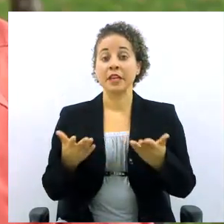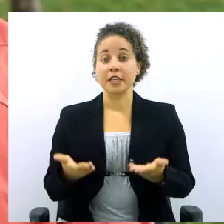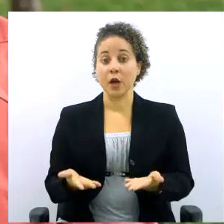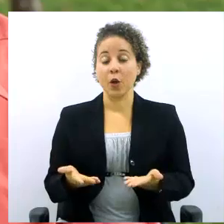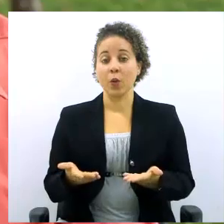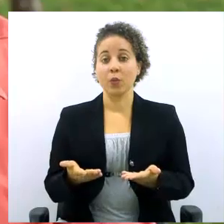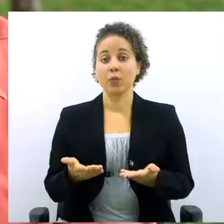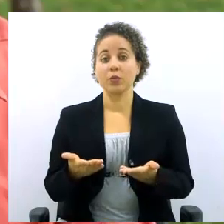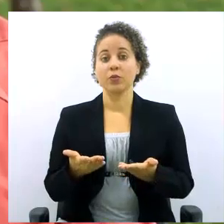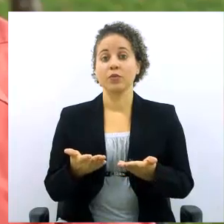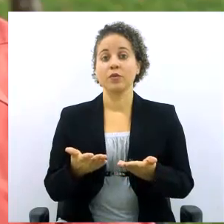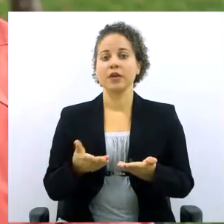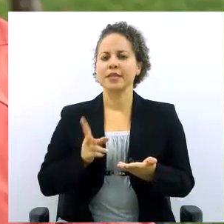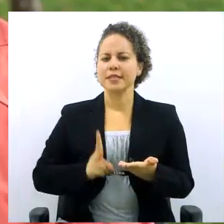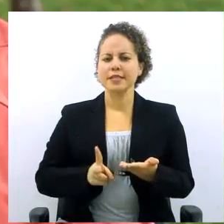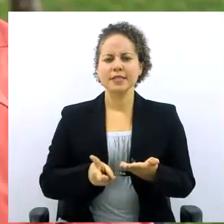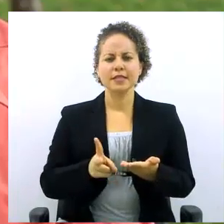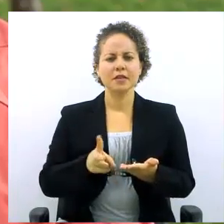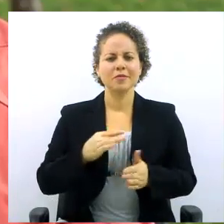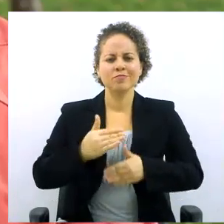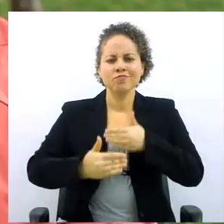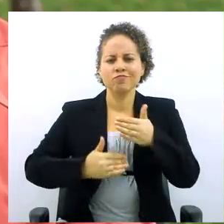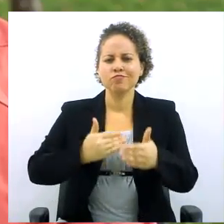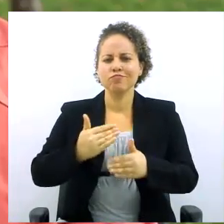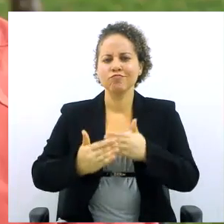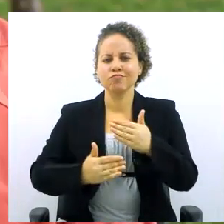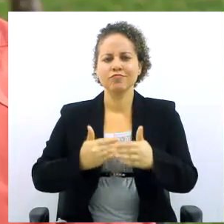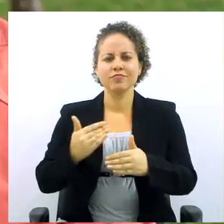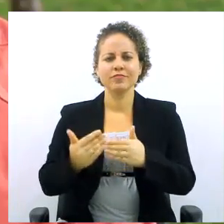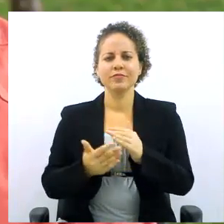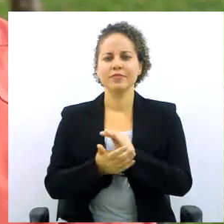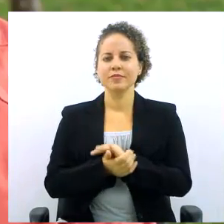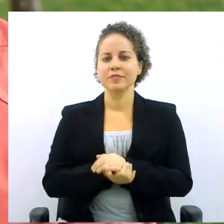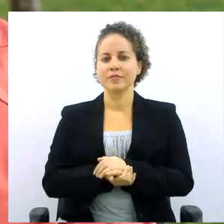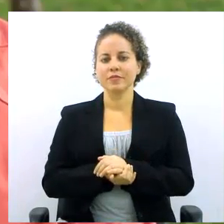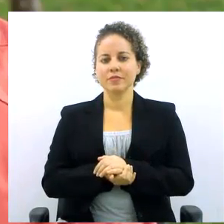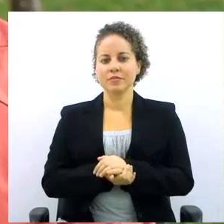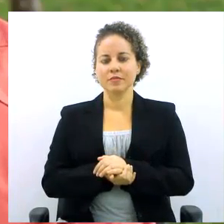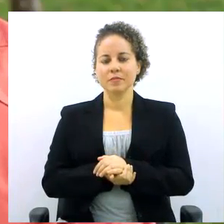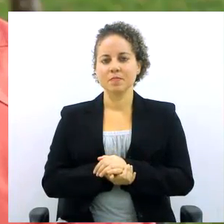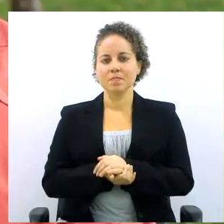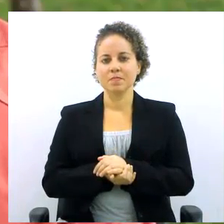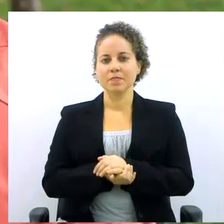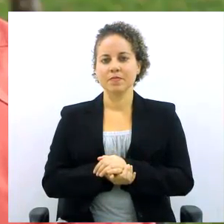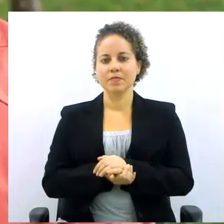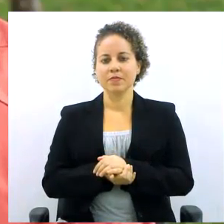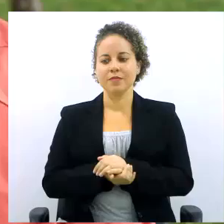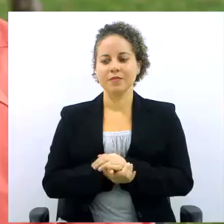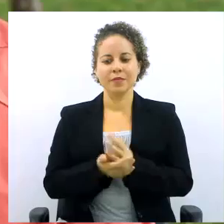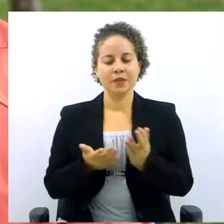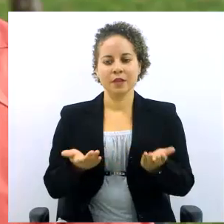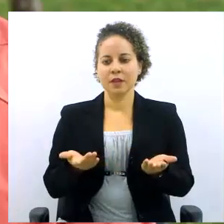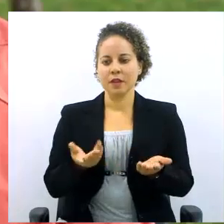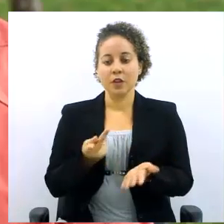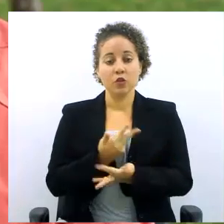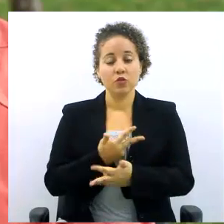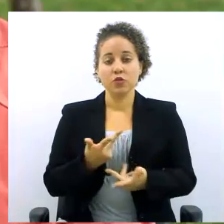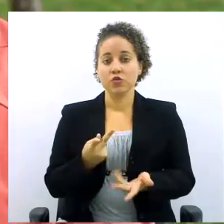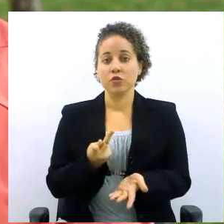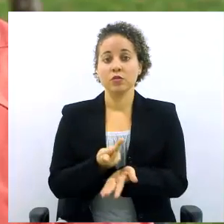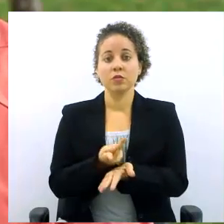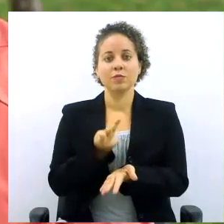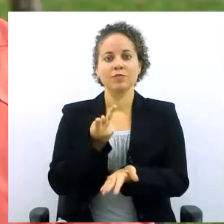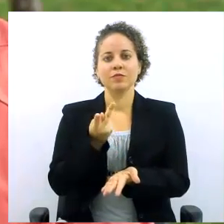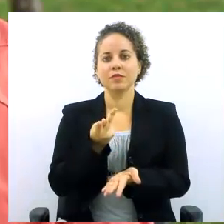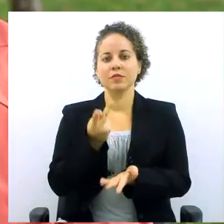que a cada dia, né, aumentam as questões, aumentam as